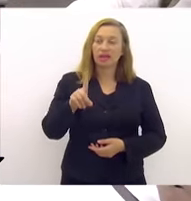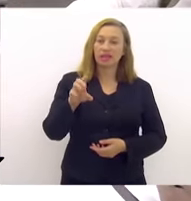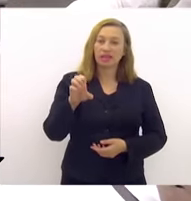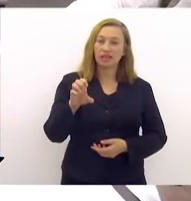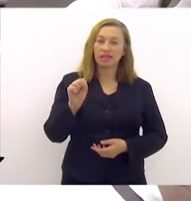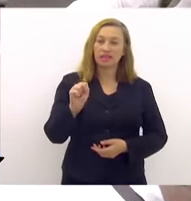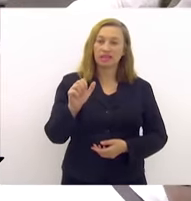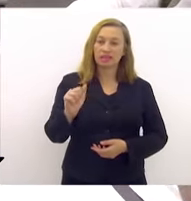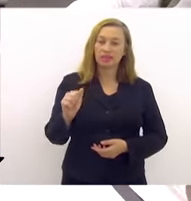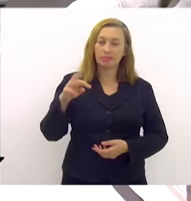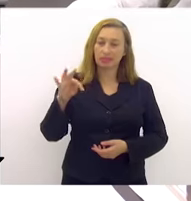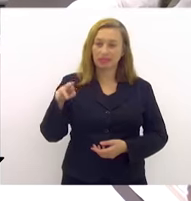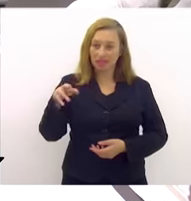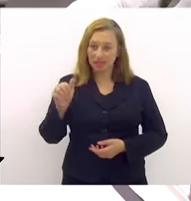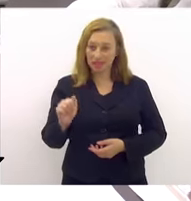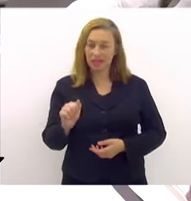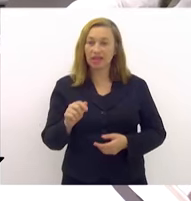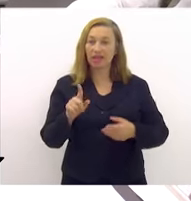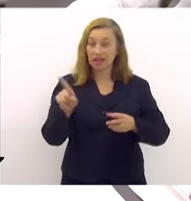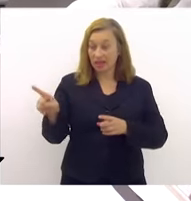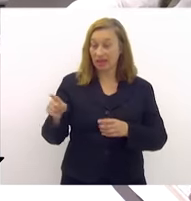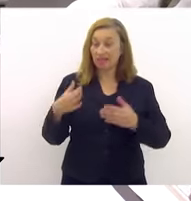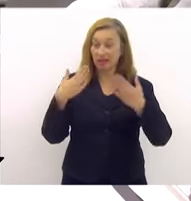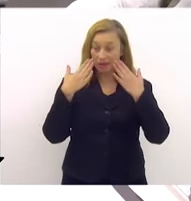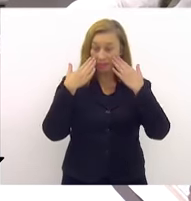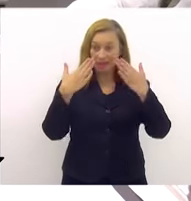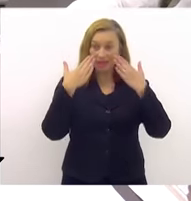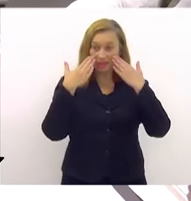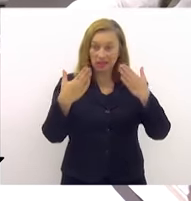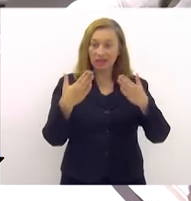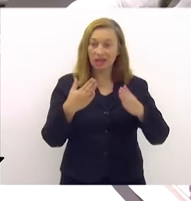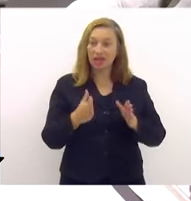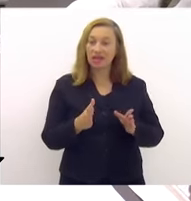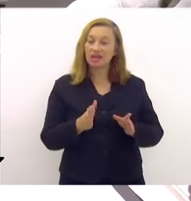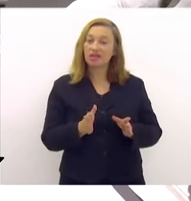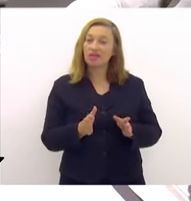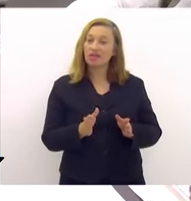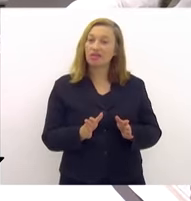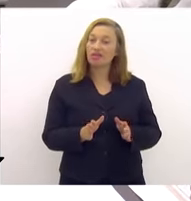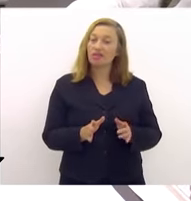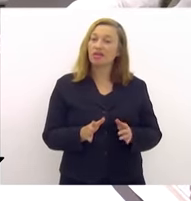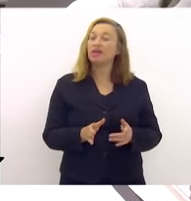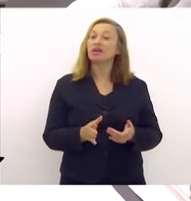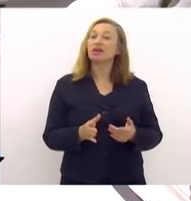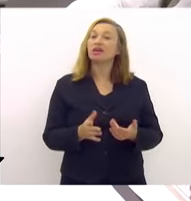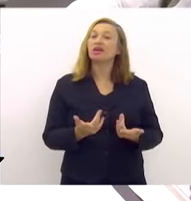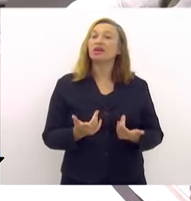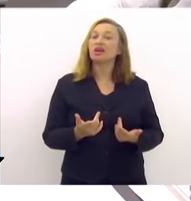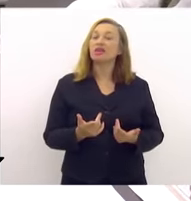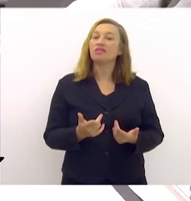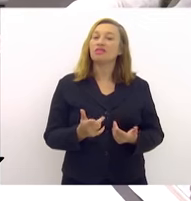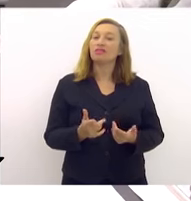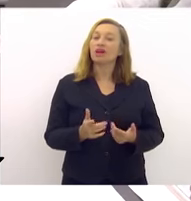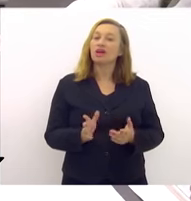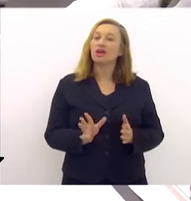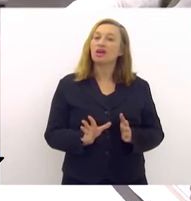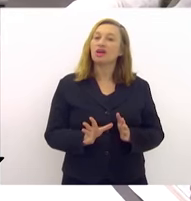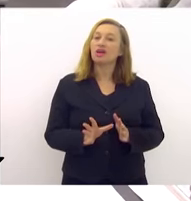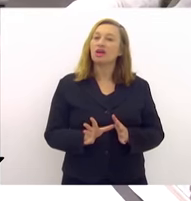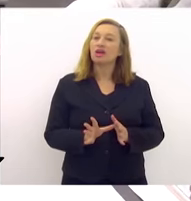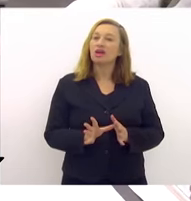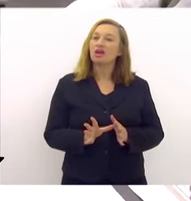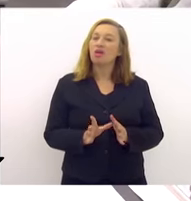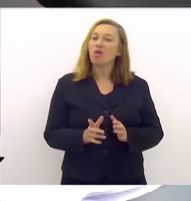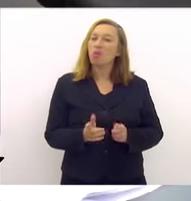desamiantista, ele vai apresentando e vai engrupindo a gente, porque só ele conhece a matéria, e vai levando. Não, presidente, é porque, claro,